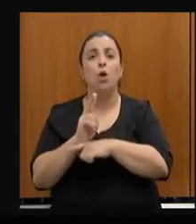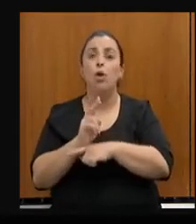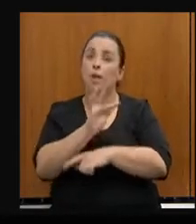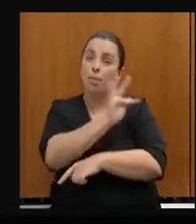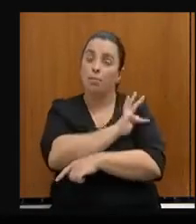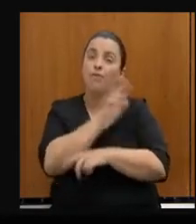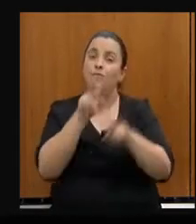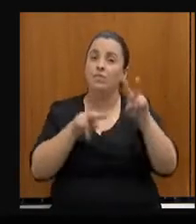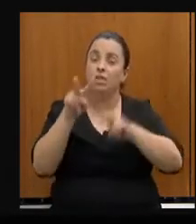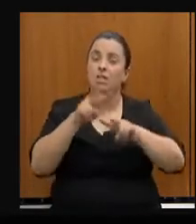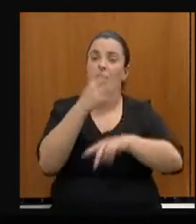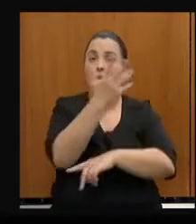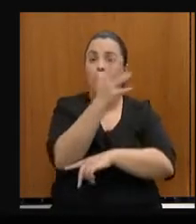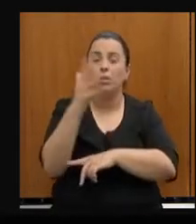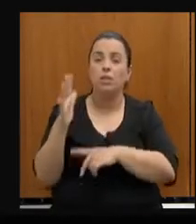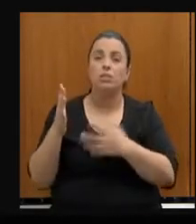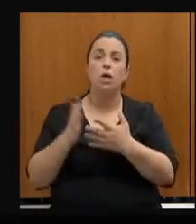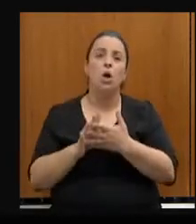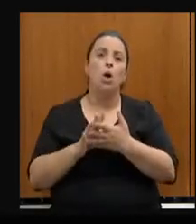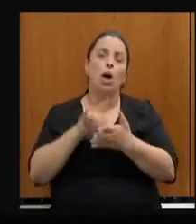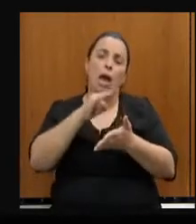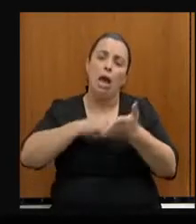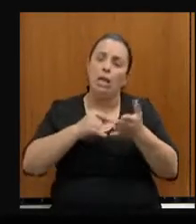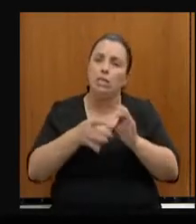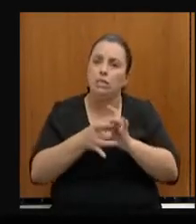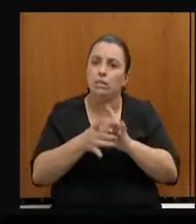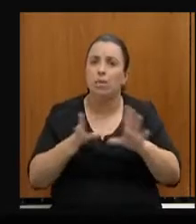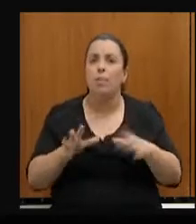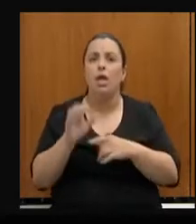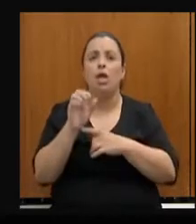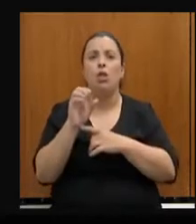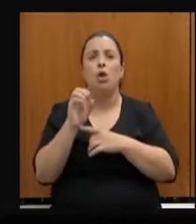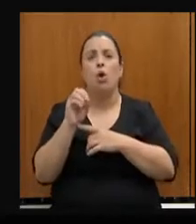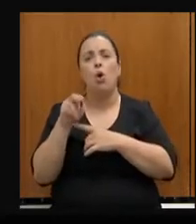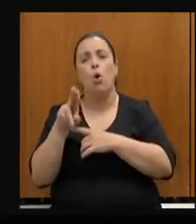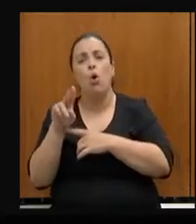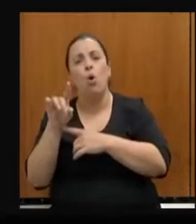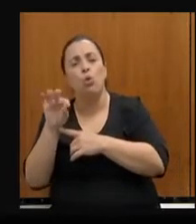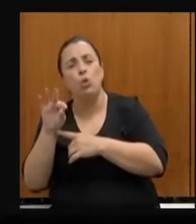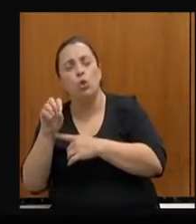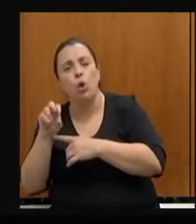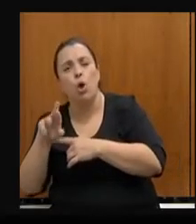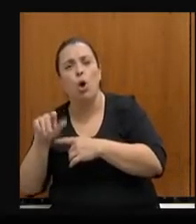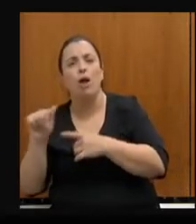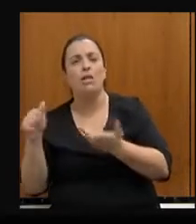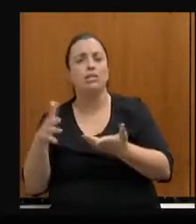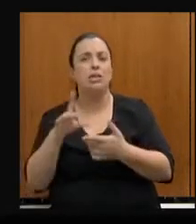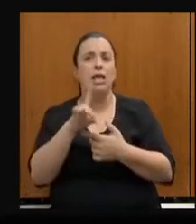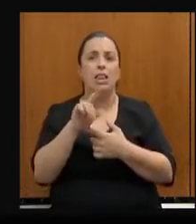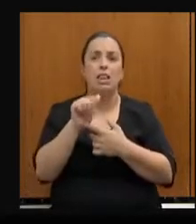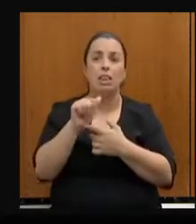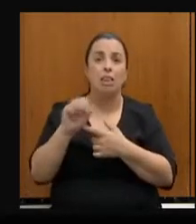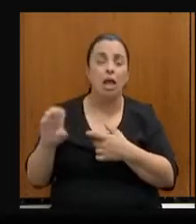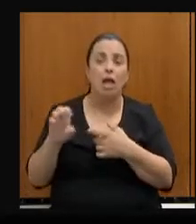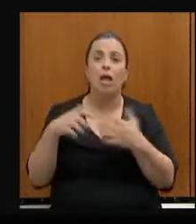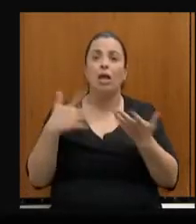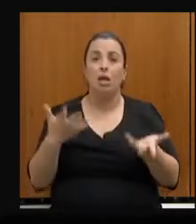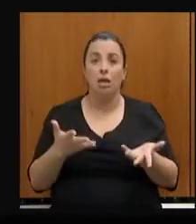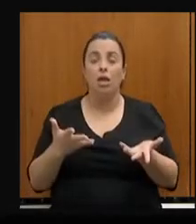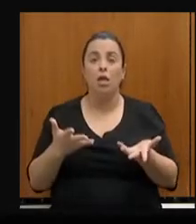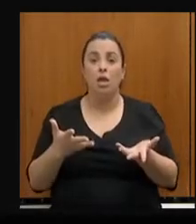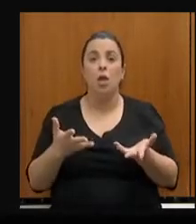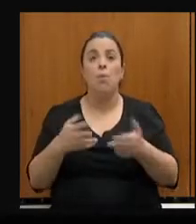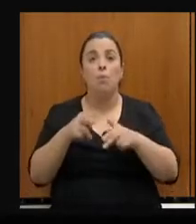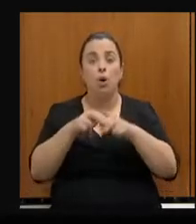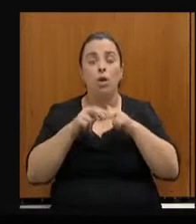tanto dos Pensamentos as outorgas as datas tudo será alimentado pela questão da